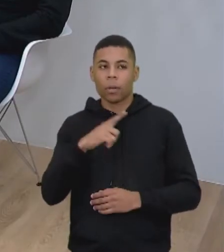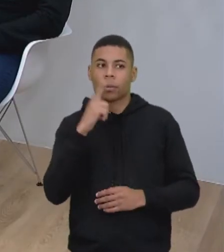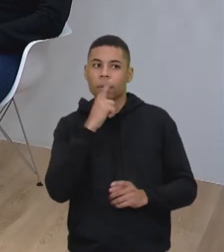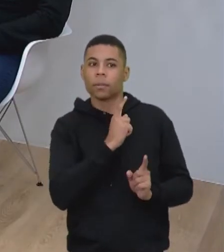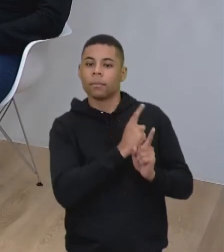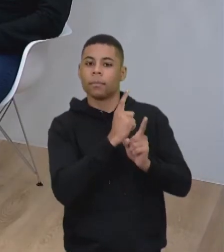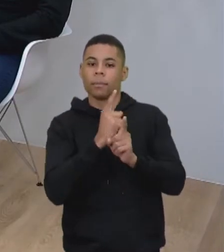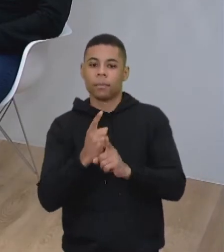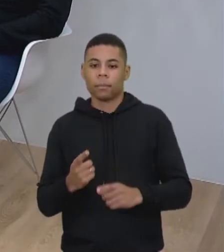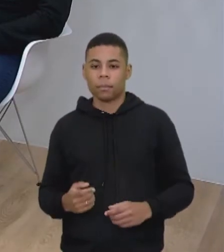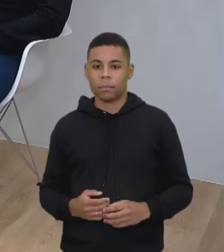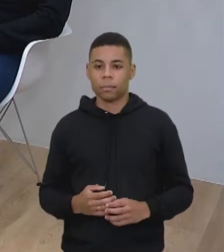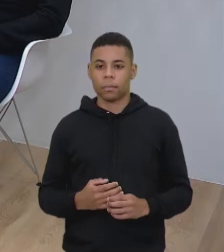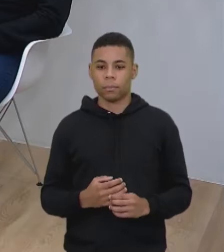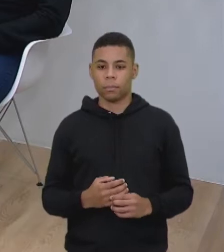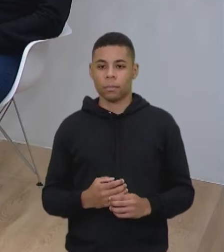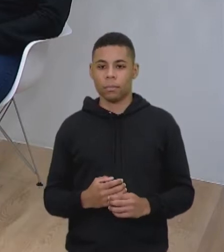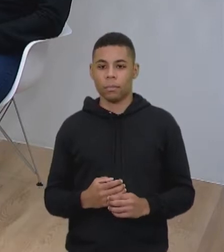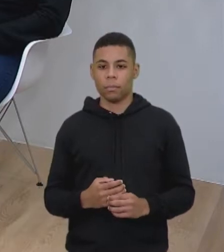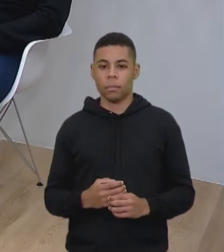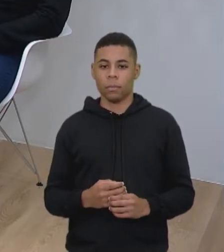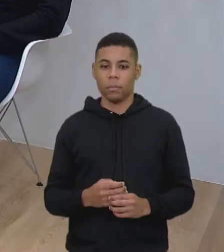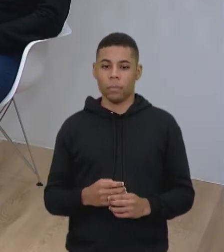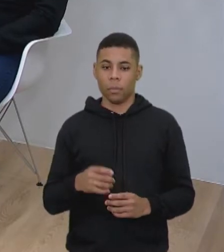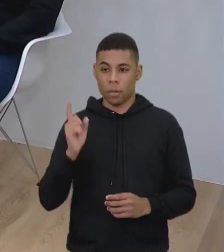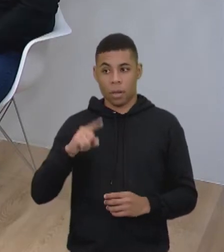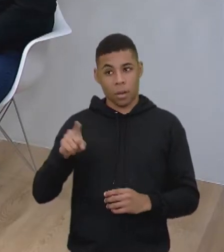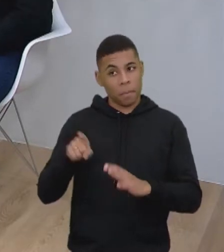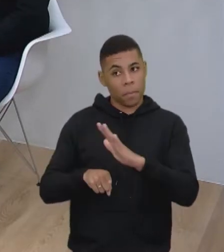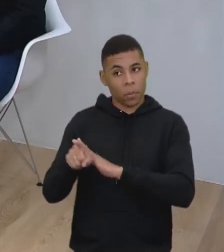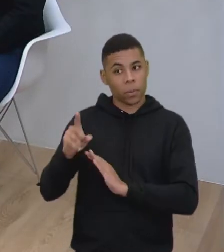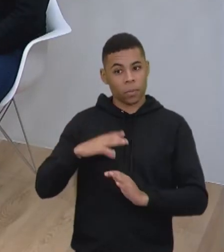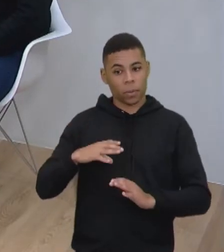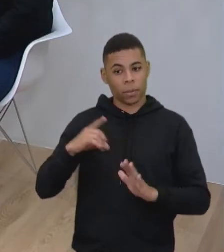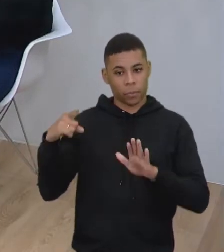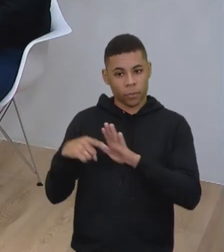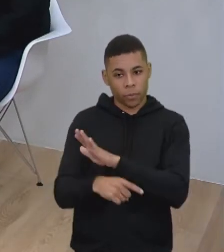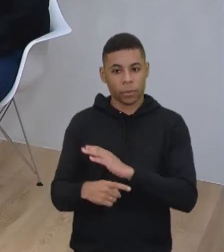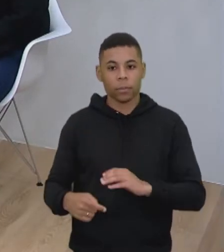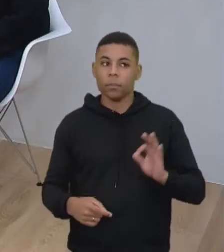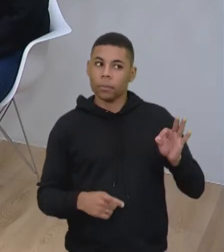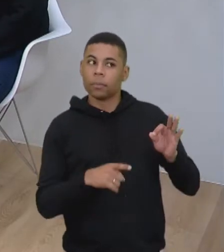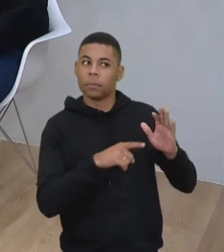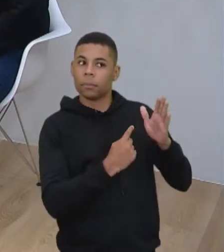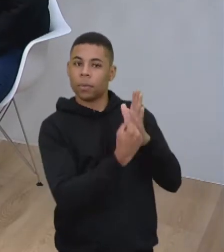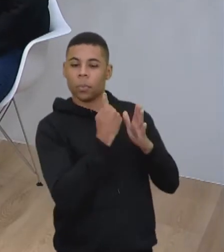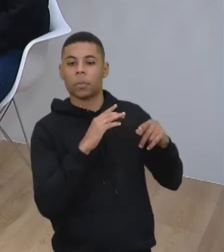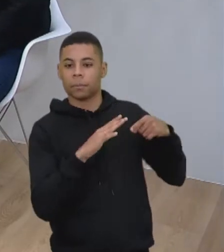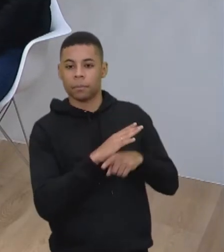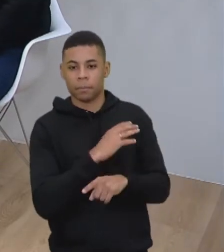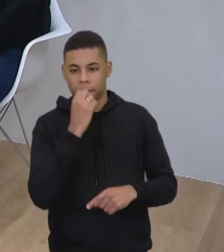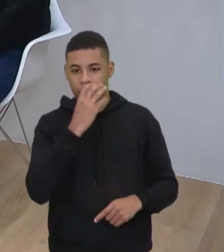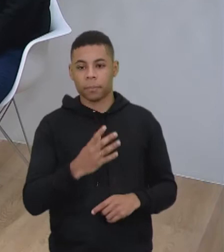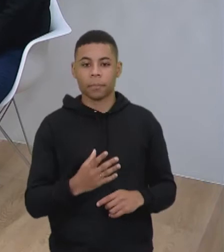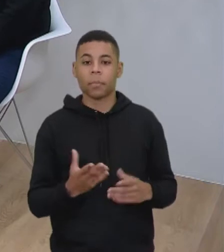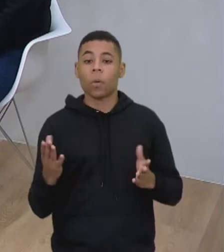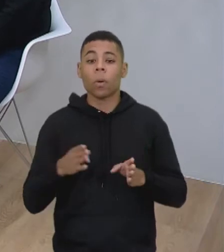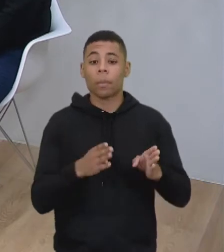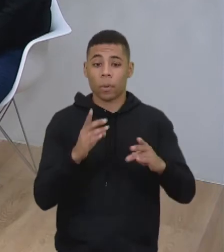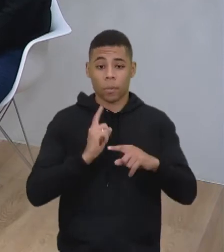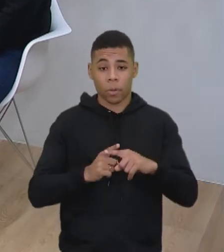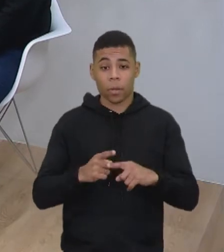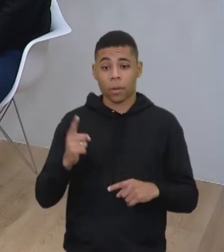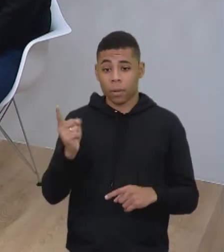observar e ler com qualidade? É uma pergunta de professor de português, né? É uma pergunta capciosa, na verdade. Qual é o caminho para ler com qualidade? Porque aí a ideia,